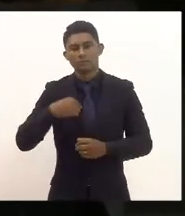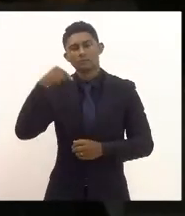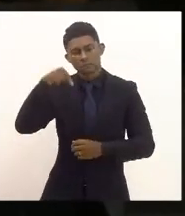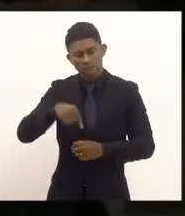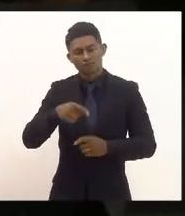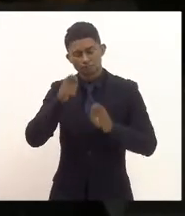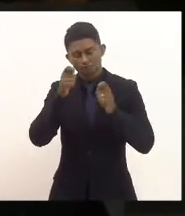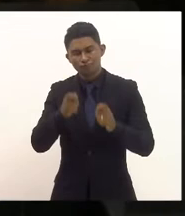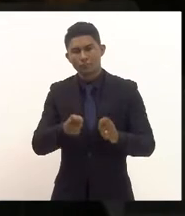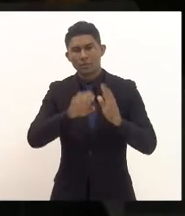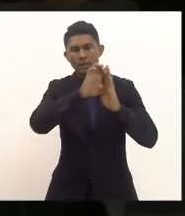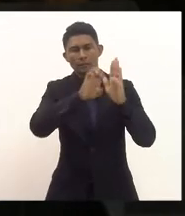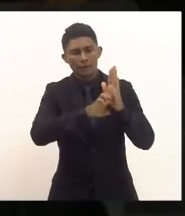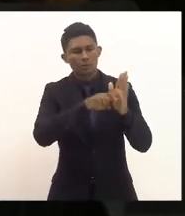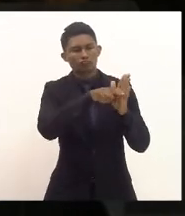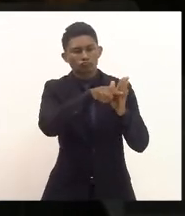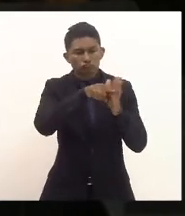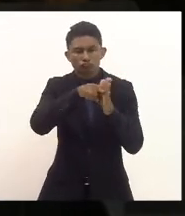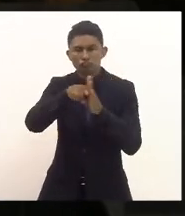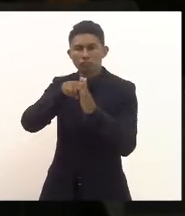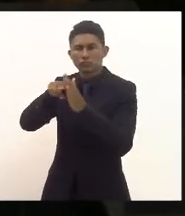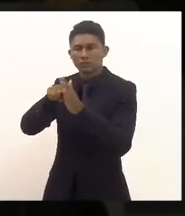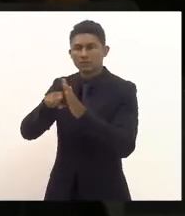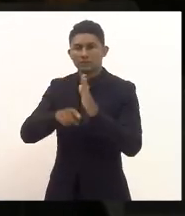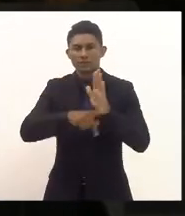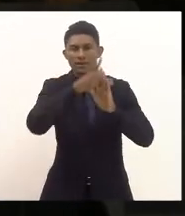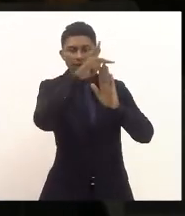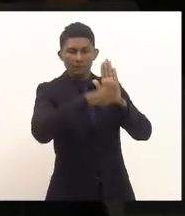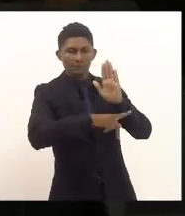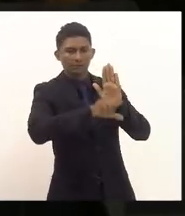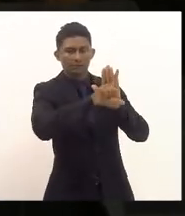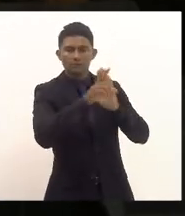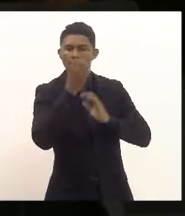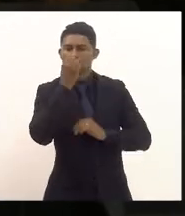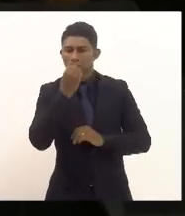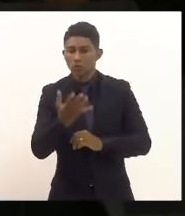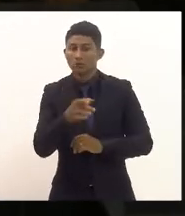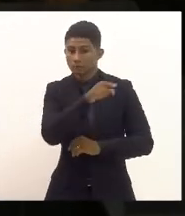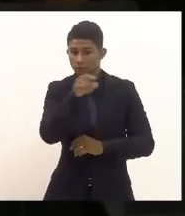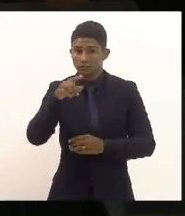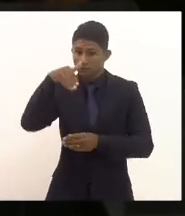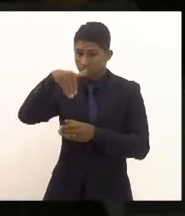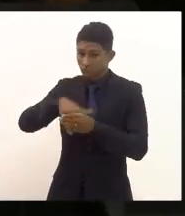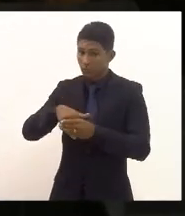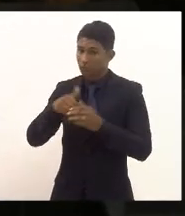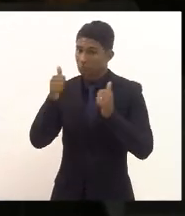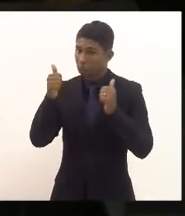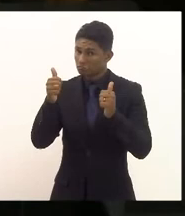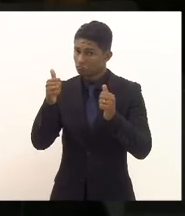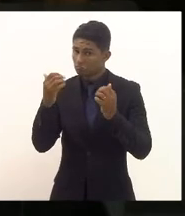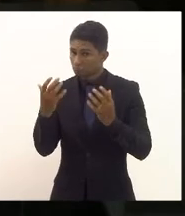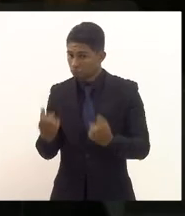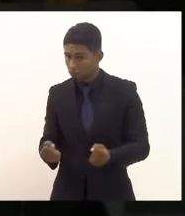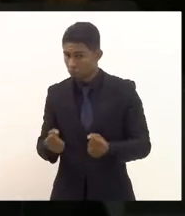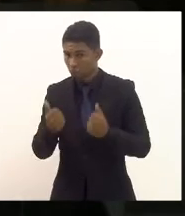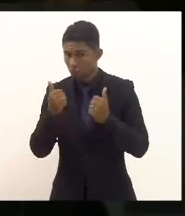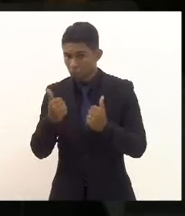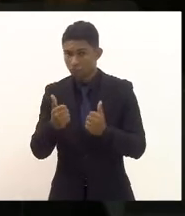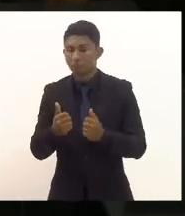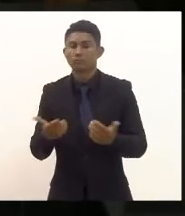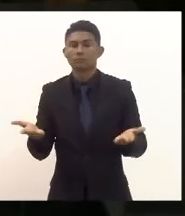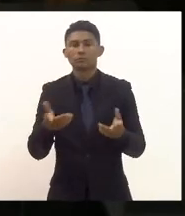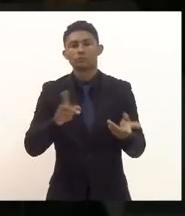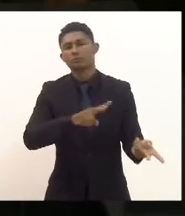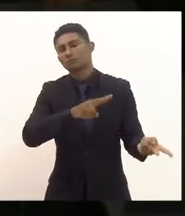na análise das emendas projeto é muito bom conta com voto o meu voto e eu também vou